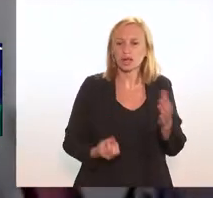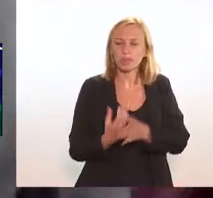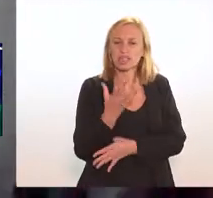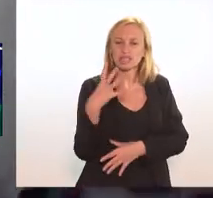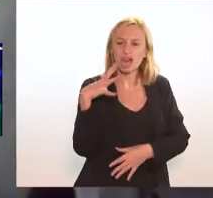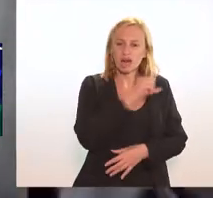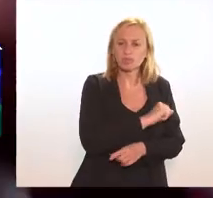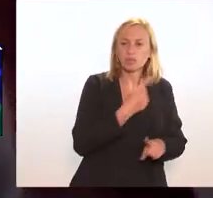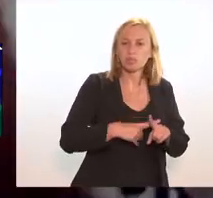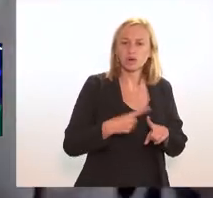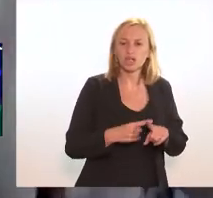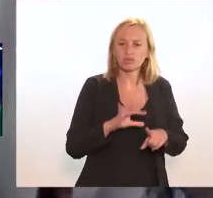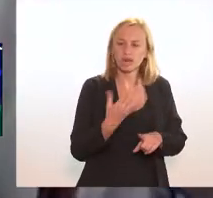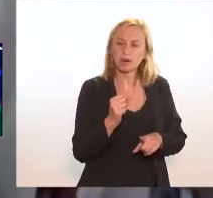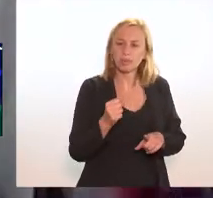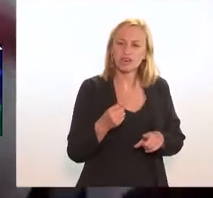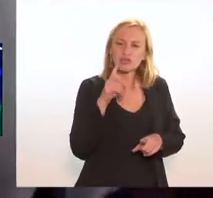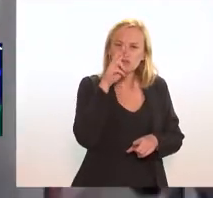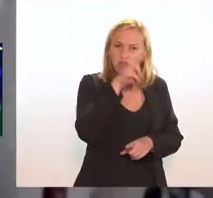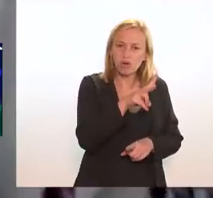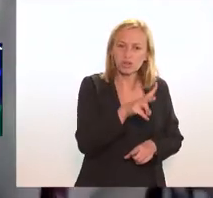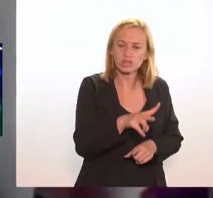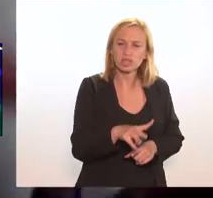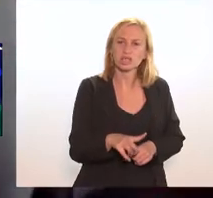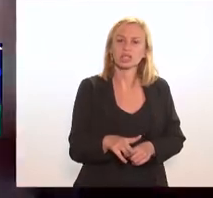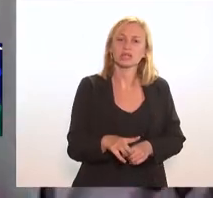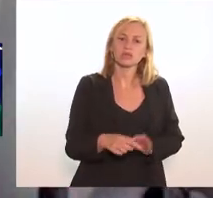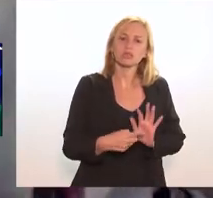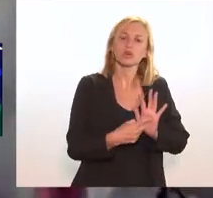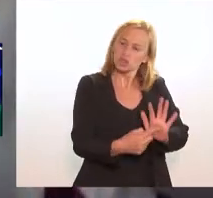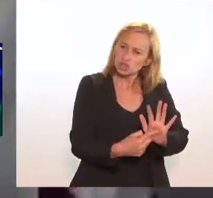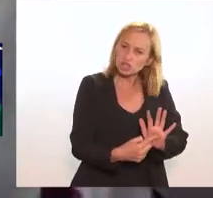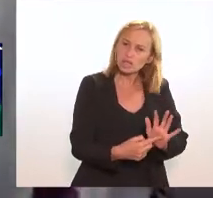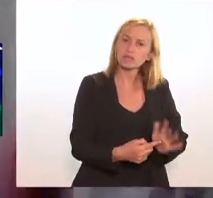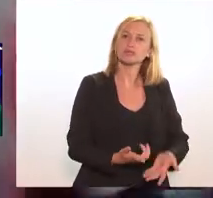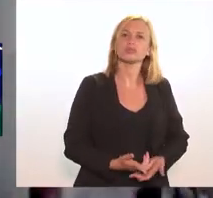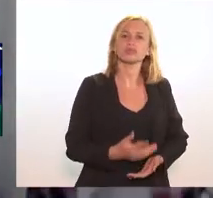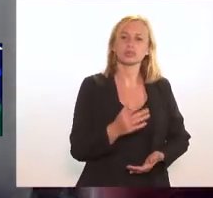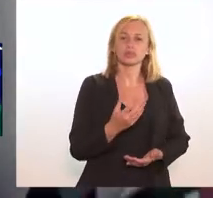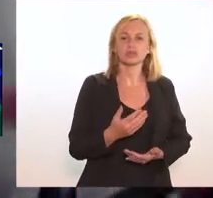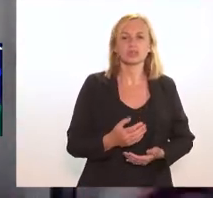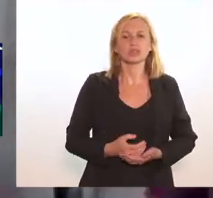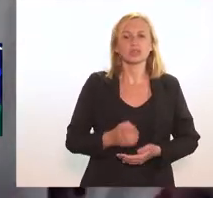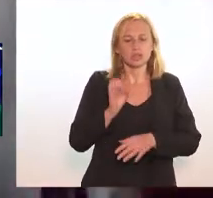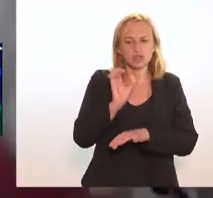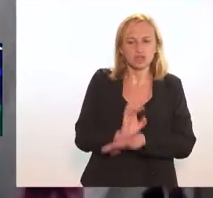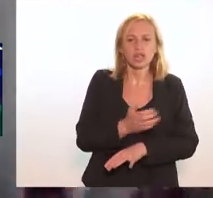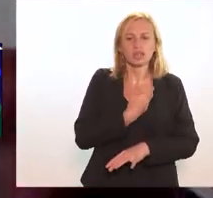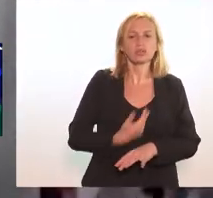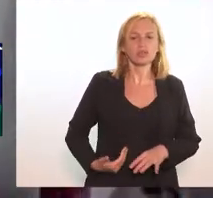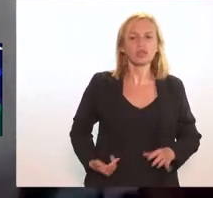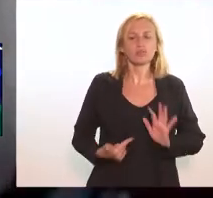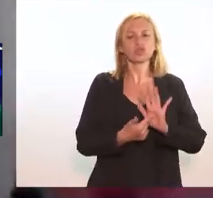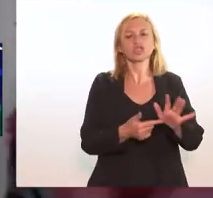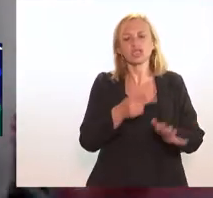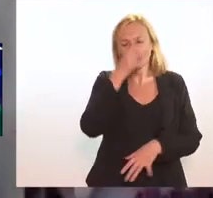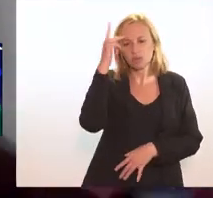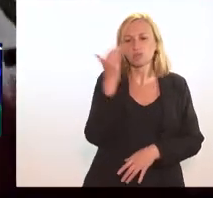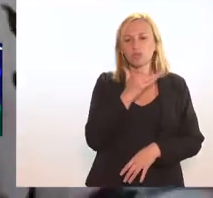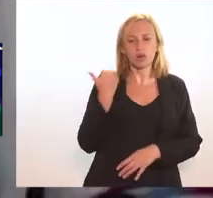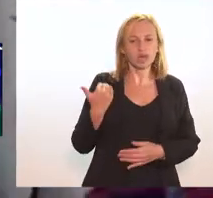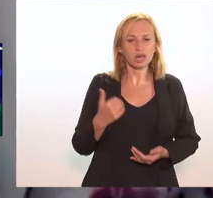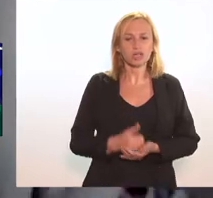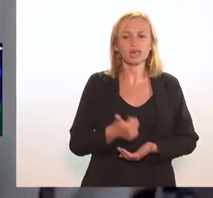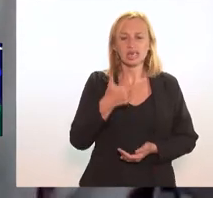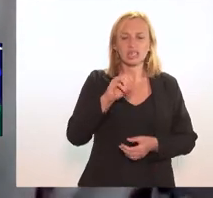não apareceu para uma campanha forte, institucional, por parte do governo do Estado, mostrando que as pessoas estavam morrendo? Porque vão ter 10 dias.